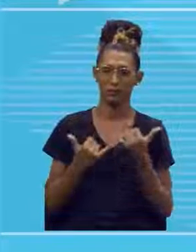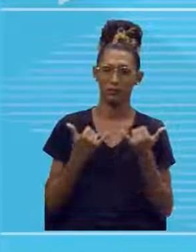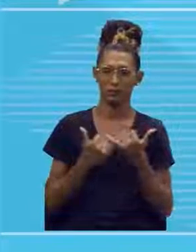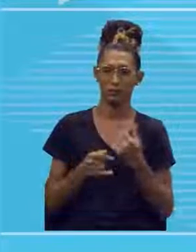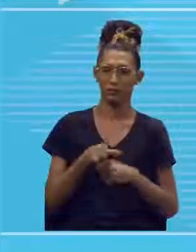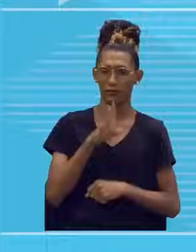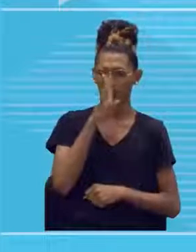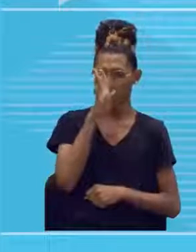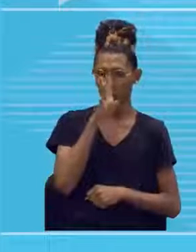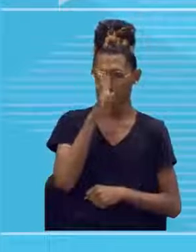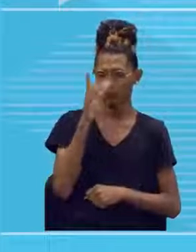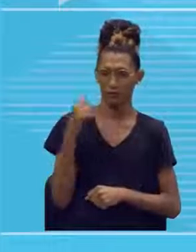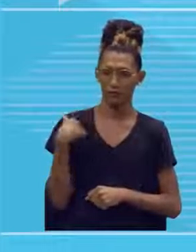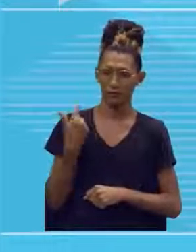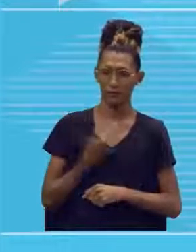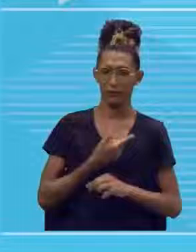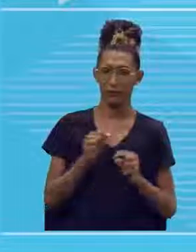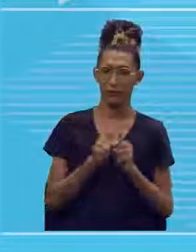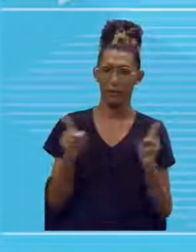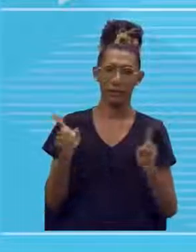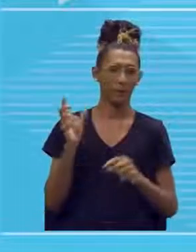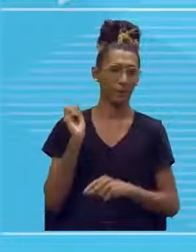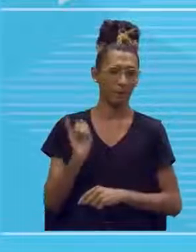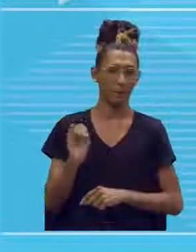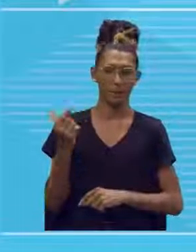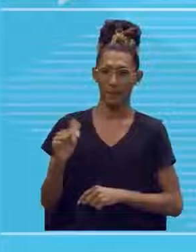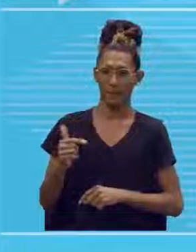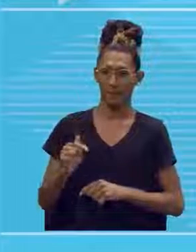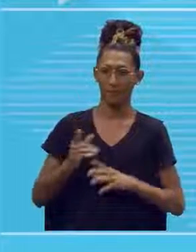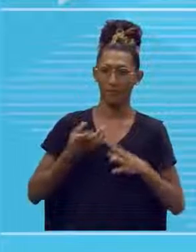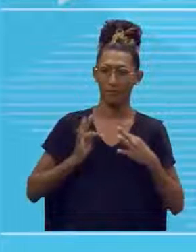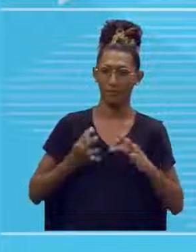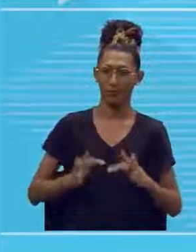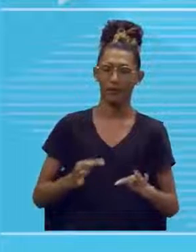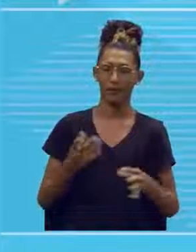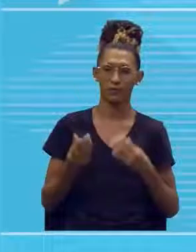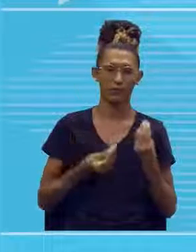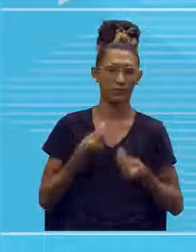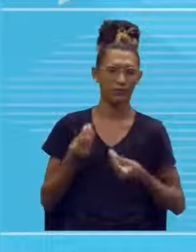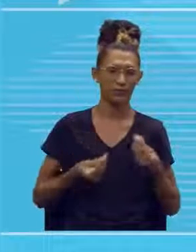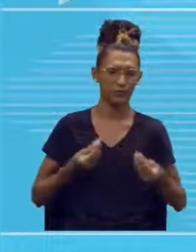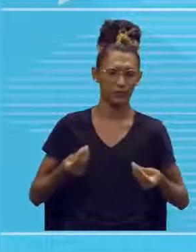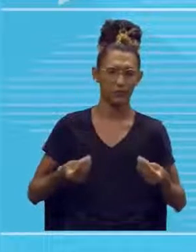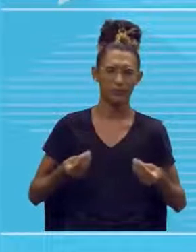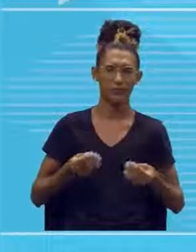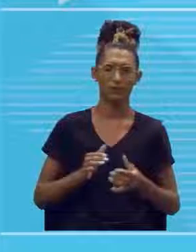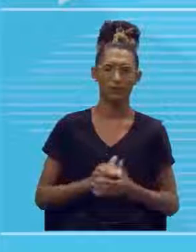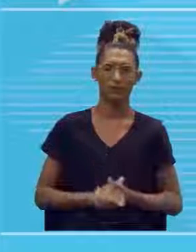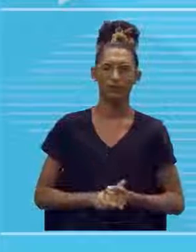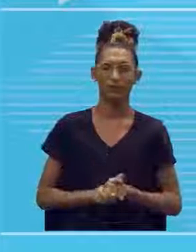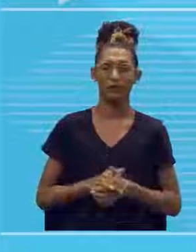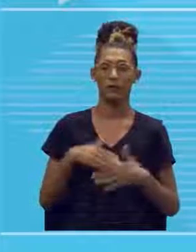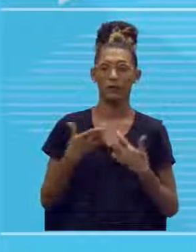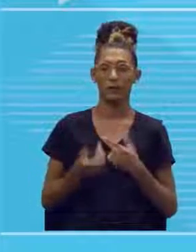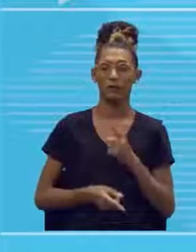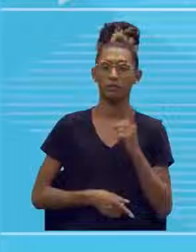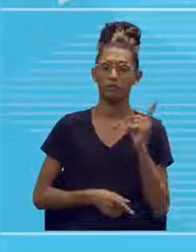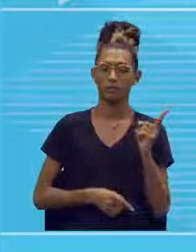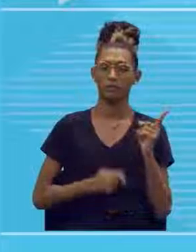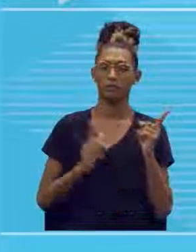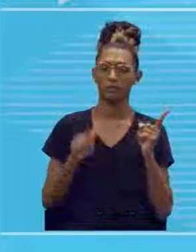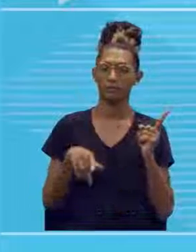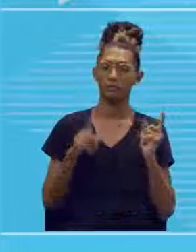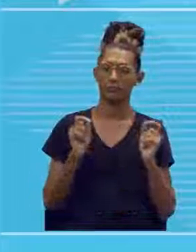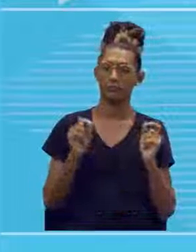absurdo para nós mas sem as tecnologias sem parte do conhecimento e esse era o sa e